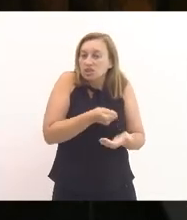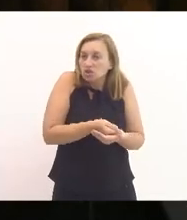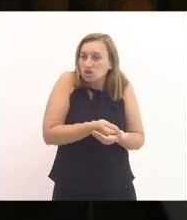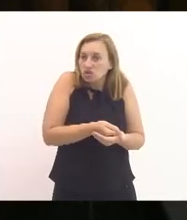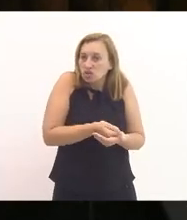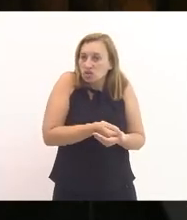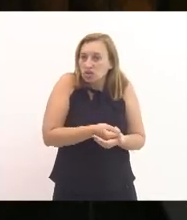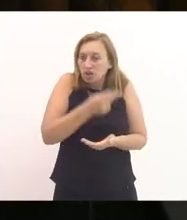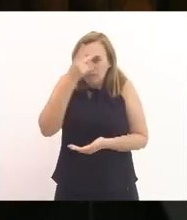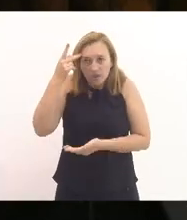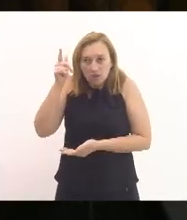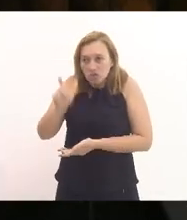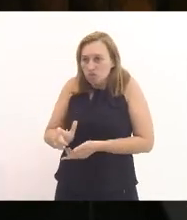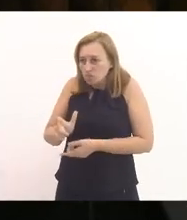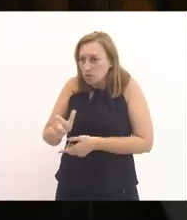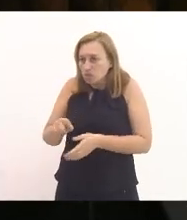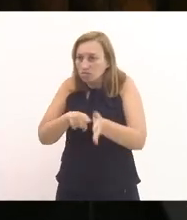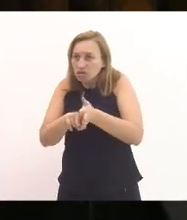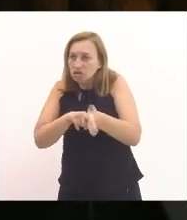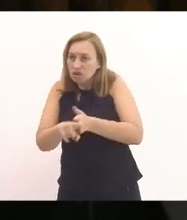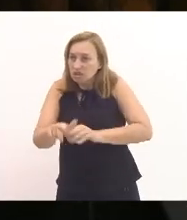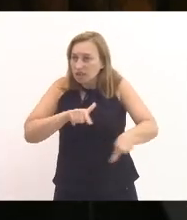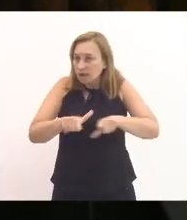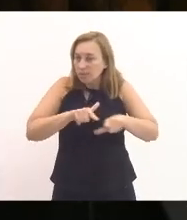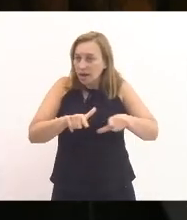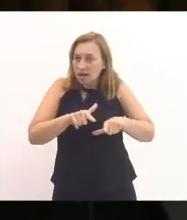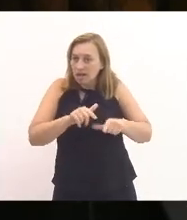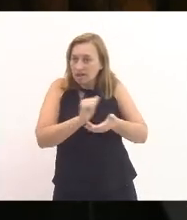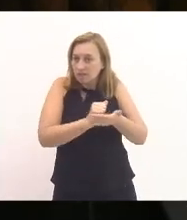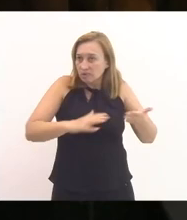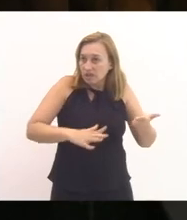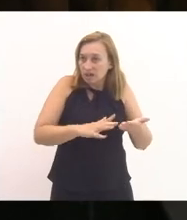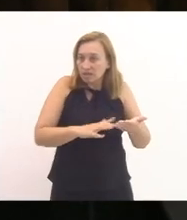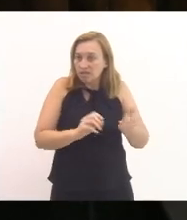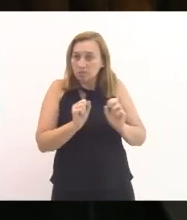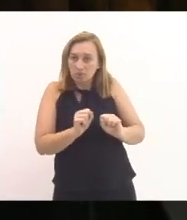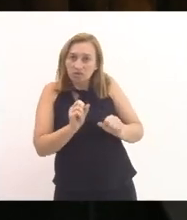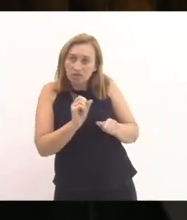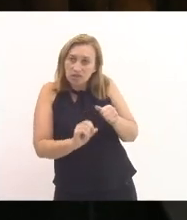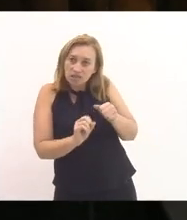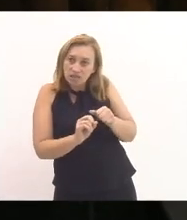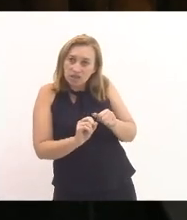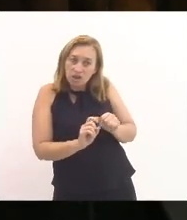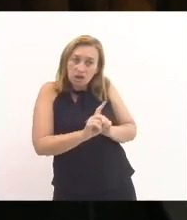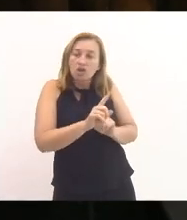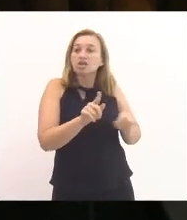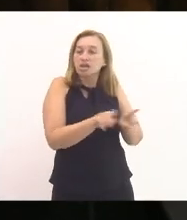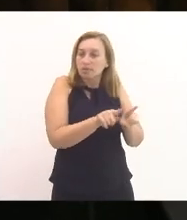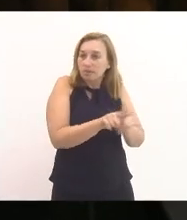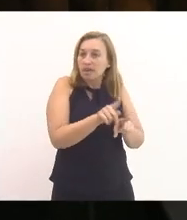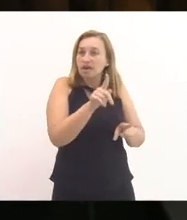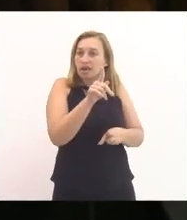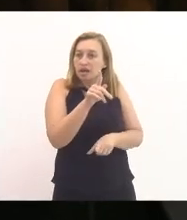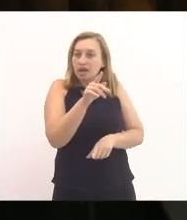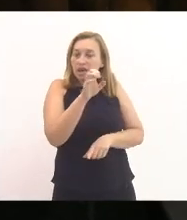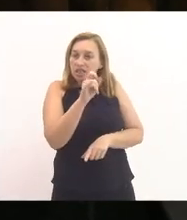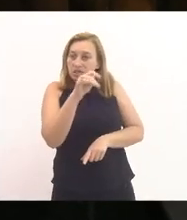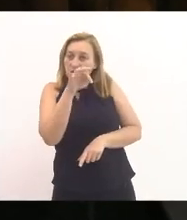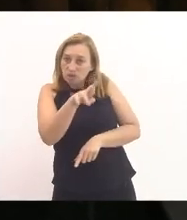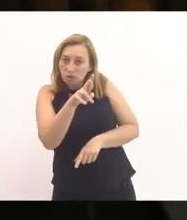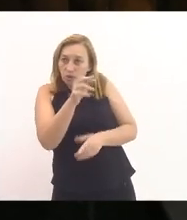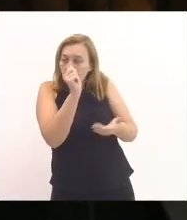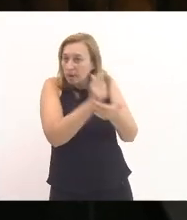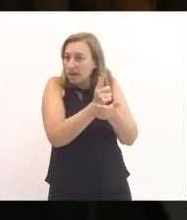do investigador trabalho serviço que é capaz de fazer certo e tal e tal qual o inspetor de cartório pagando muito menos